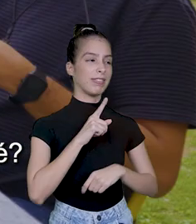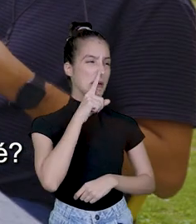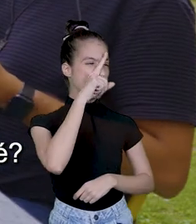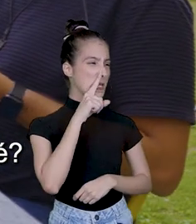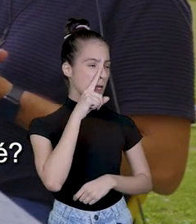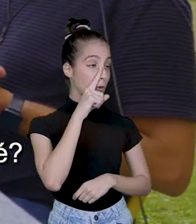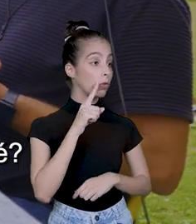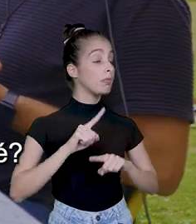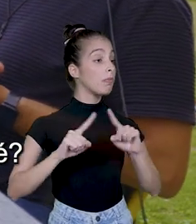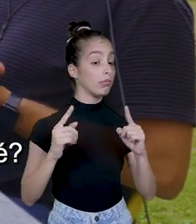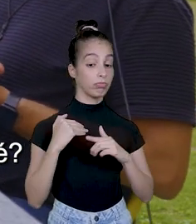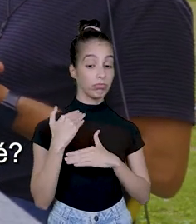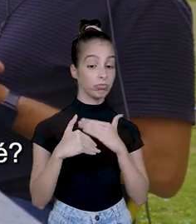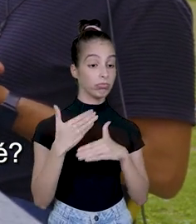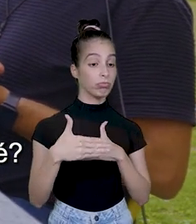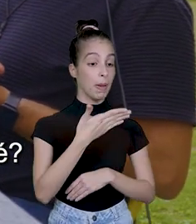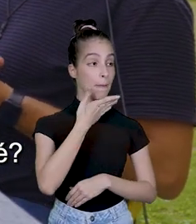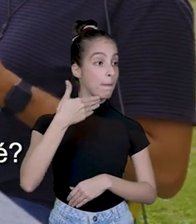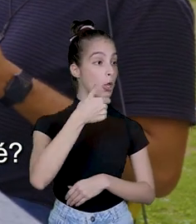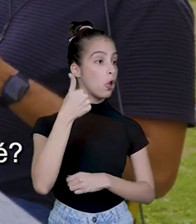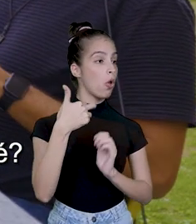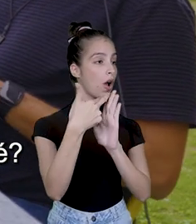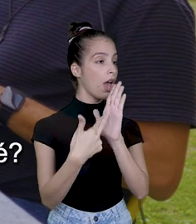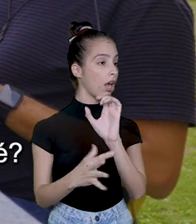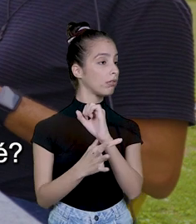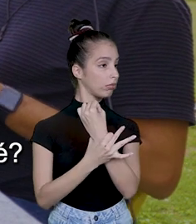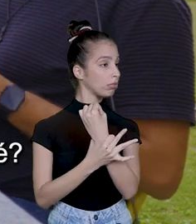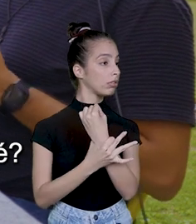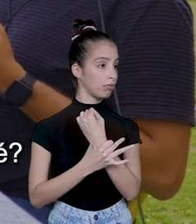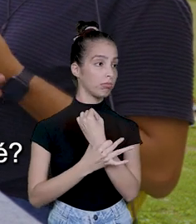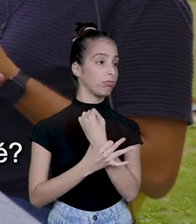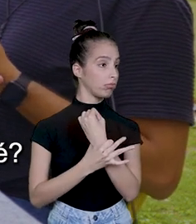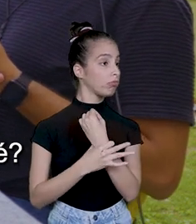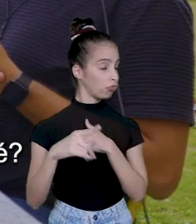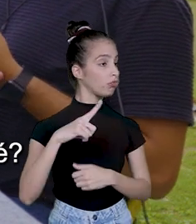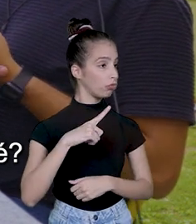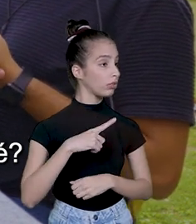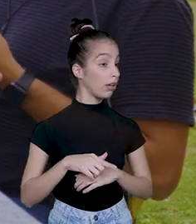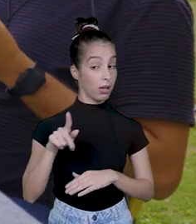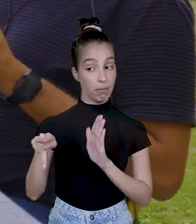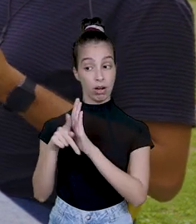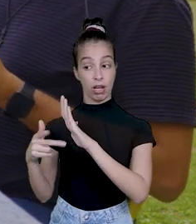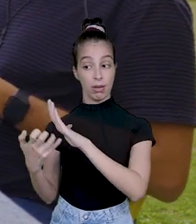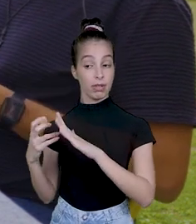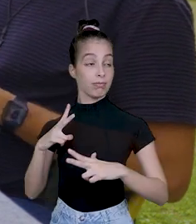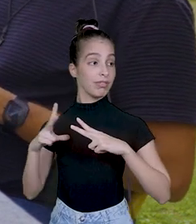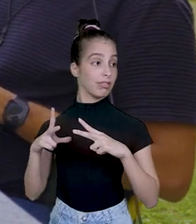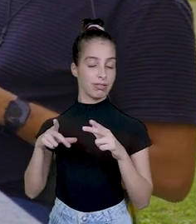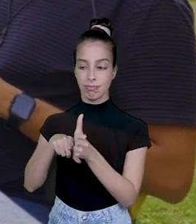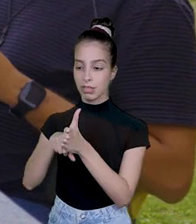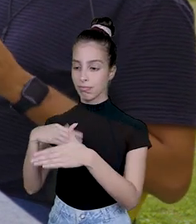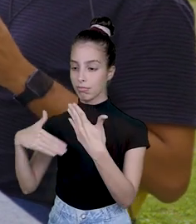por regras de segurança né Eh falando com relação às legislações eu não vejo nenhuma conclusão a